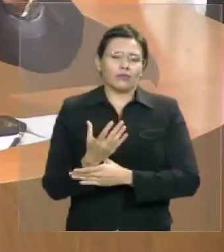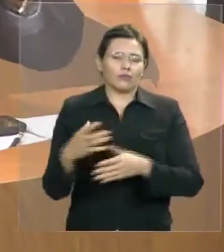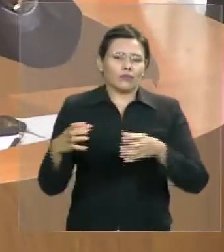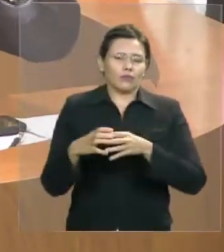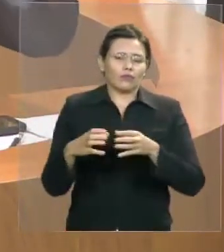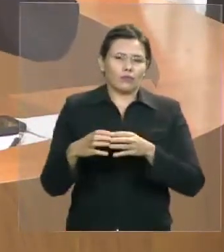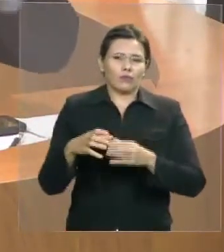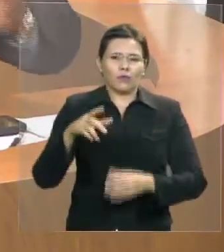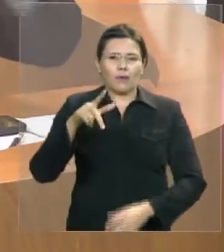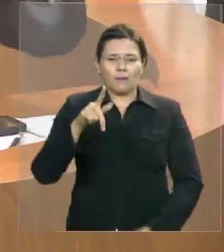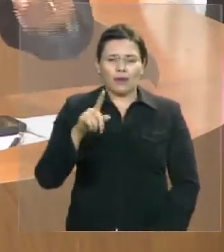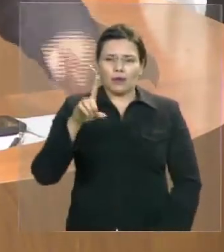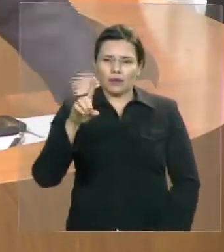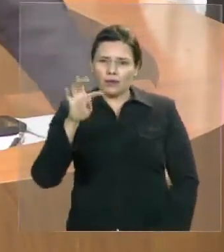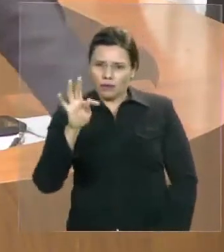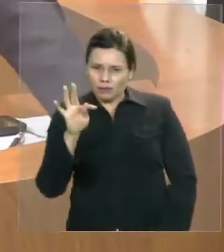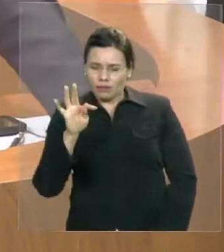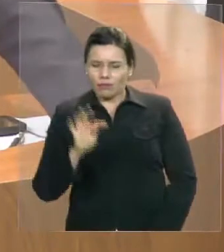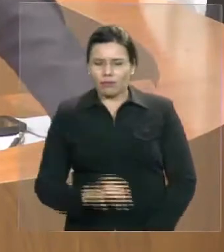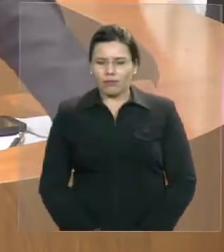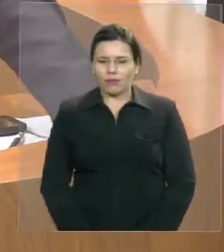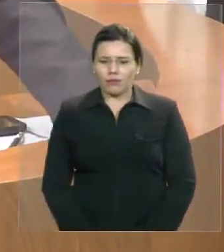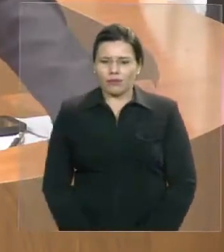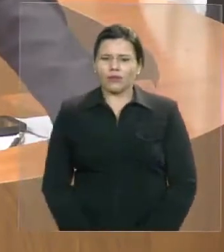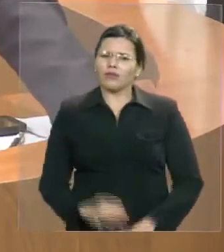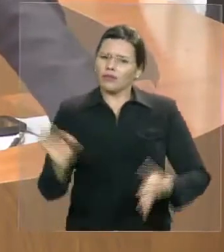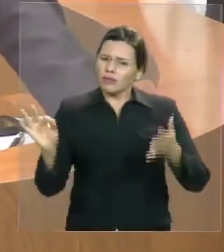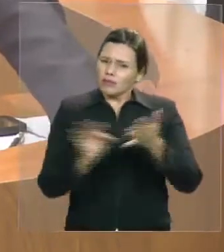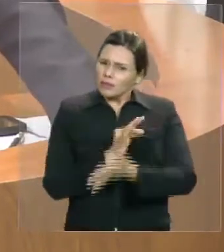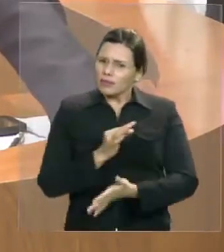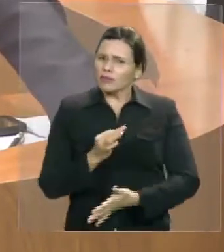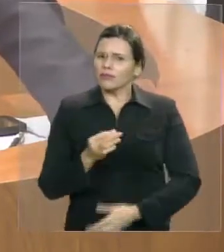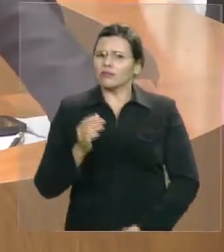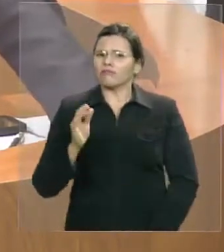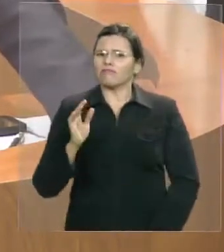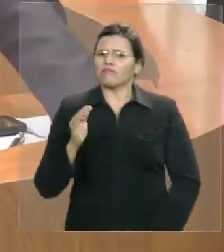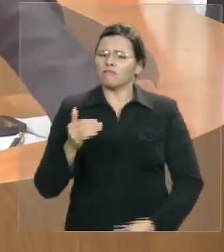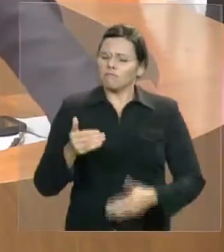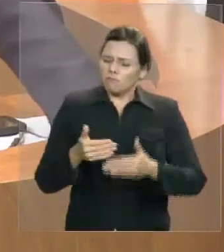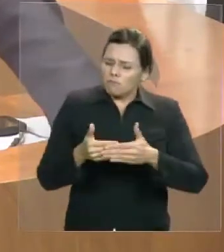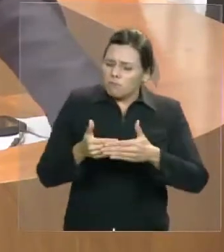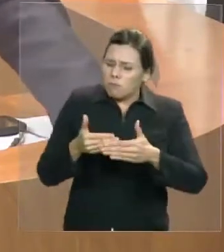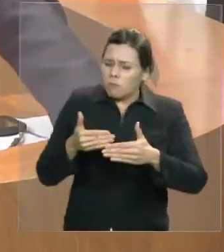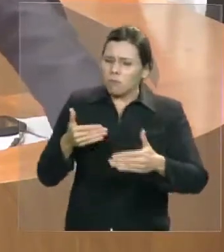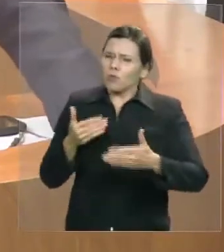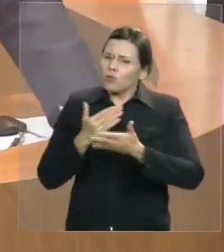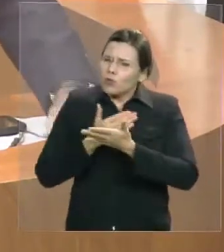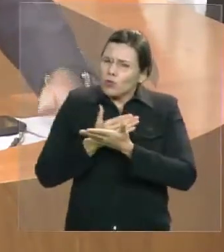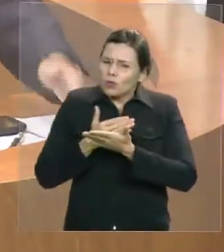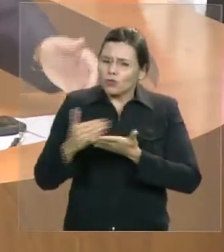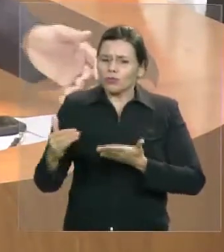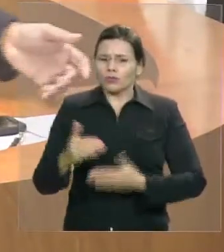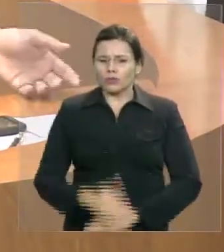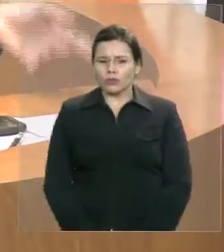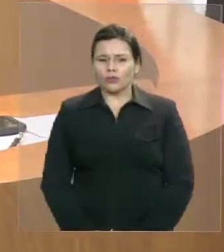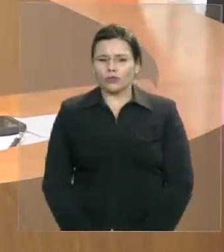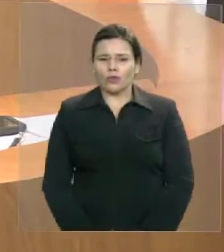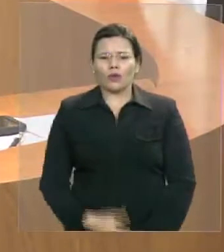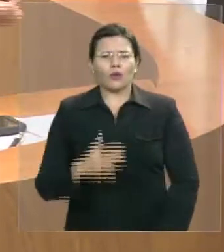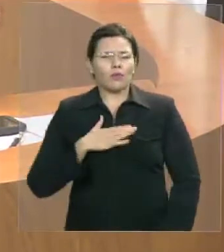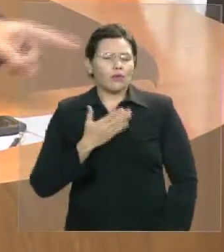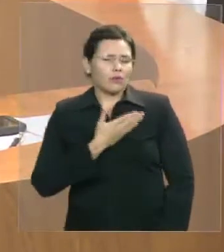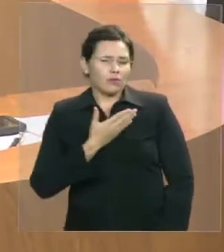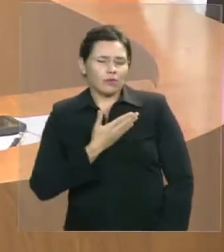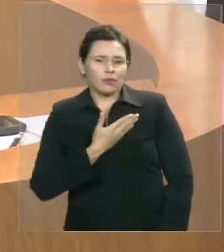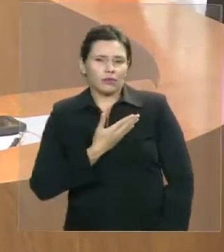filiado ao partido, quando meu amigo e competente deputado federal, o Everton Rocha, talvez